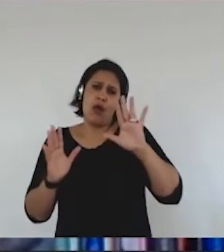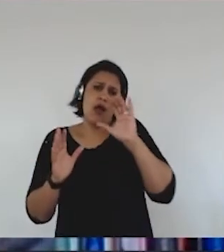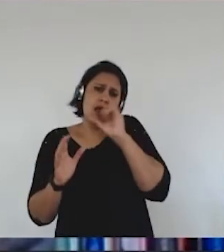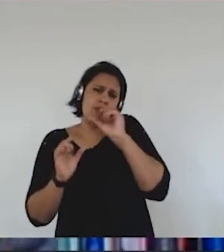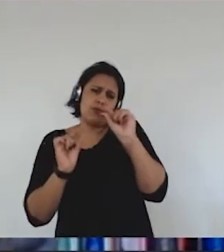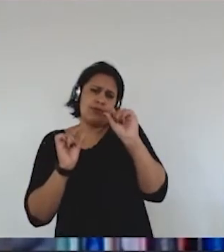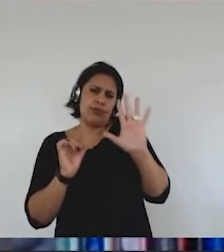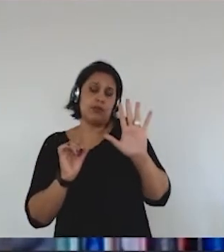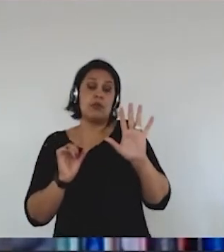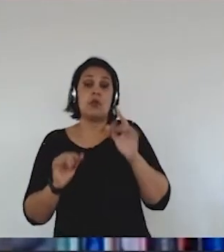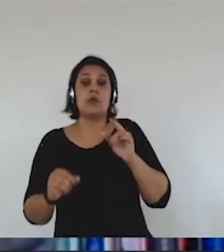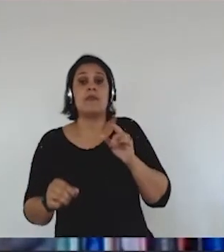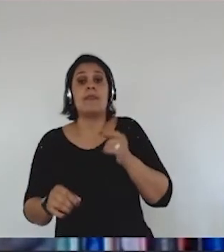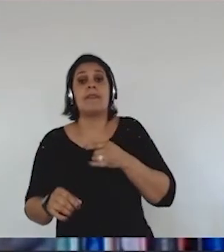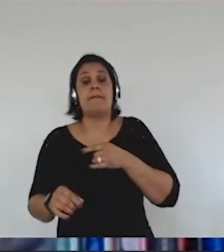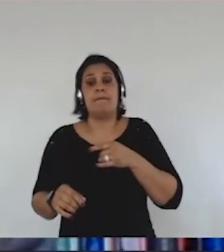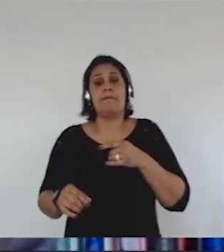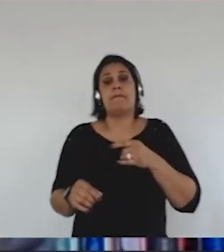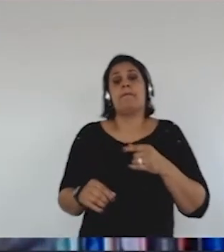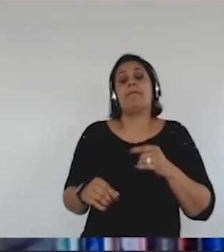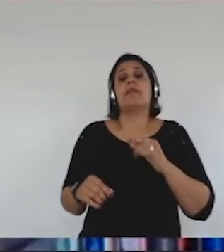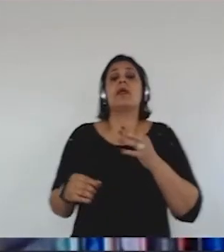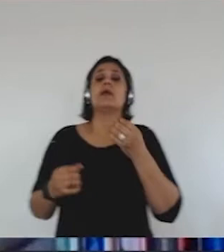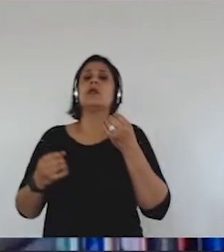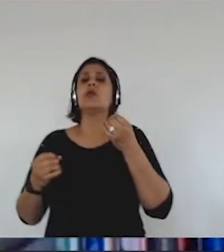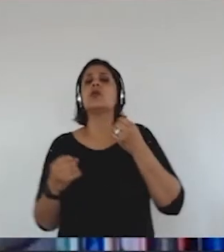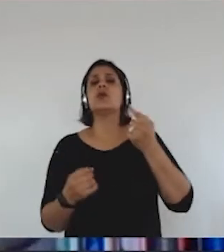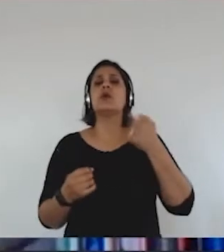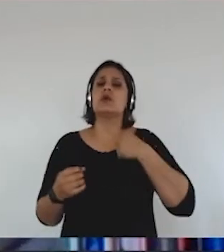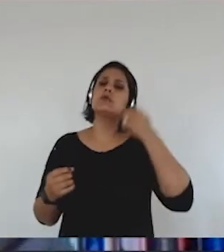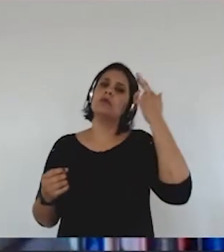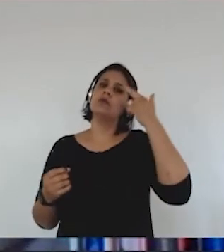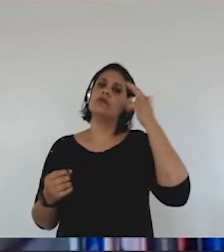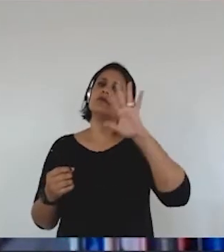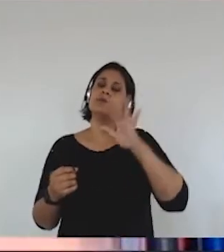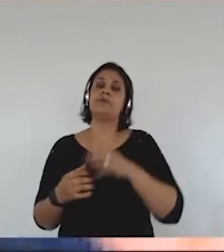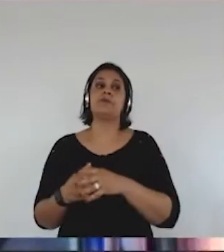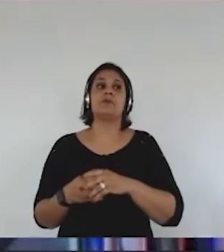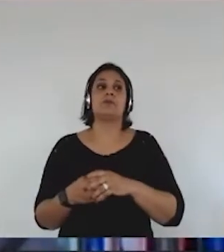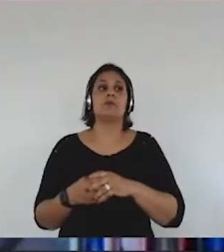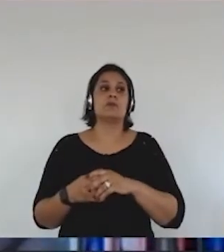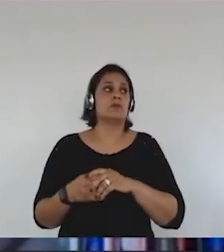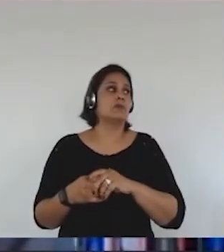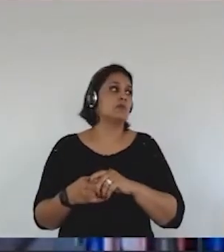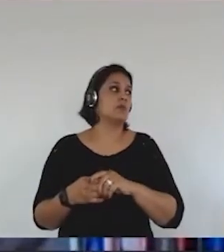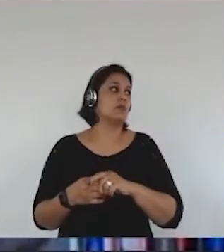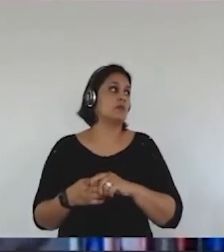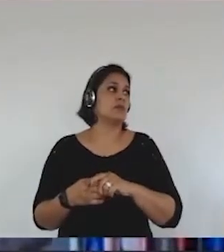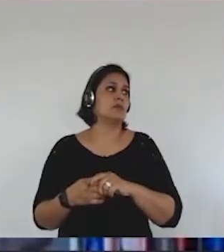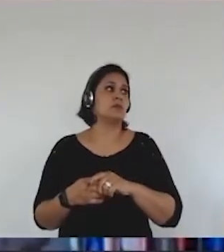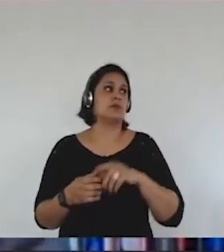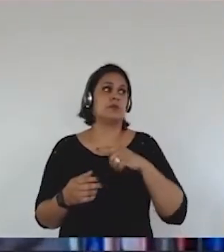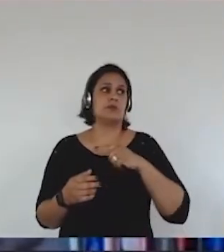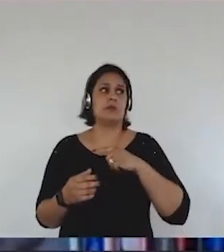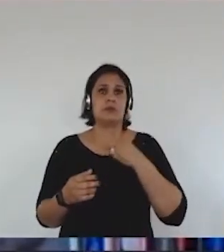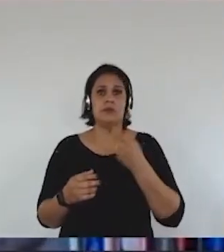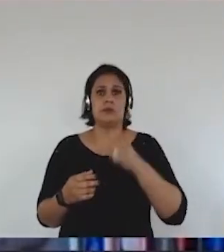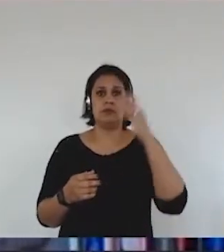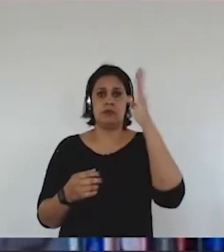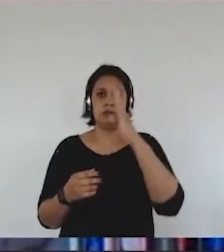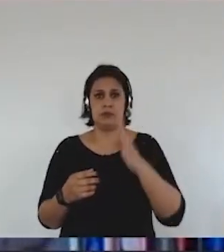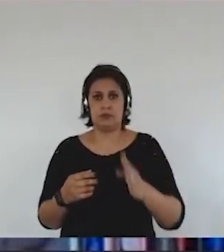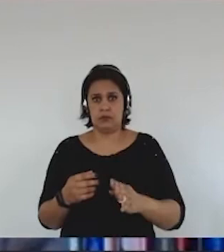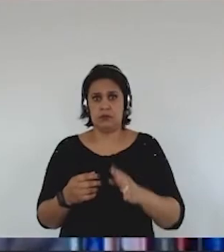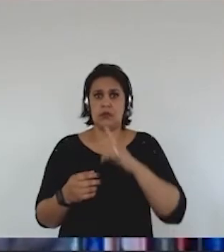o tempo, eu vou fechar com essa reflexão, que vibrou-se, por exemplo, no Brasil, e isso não